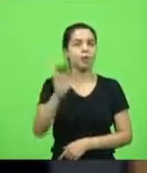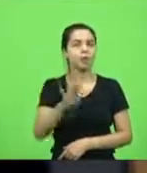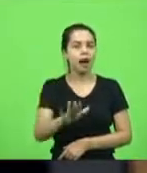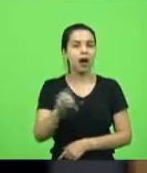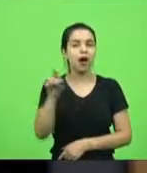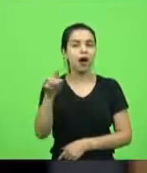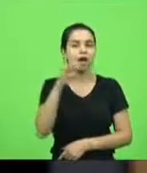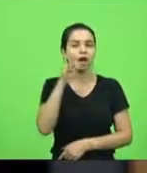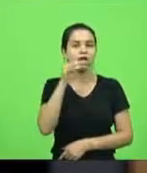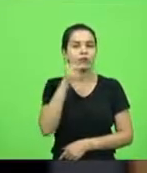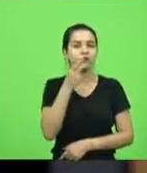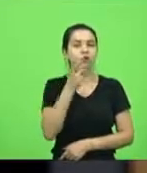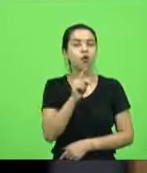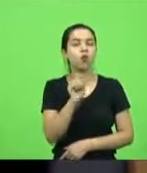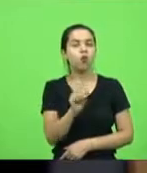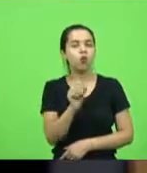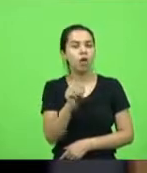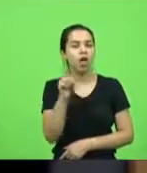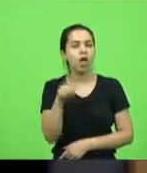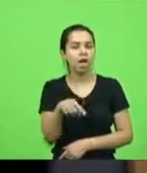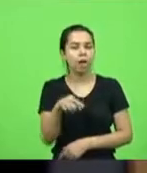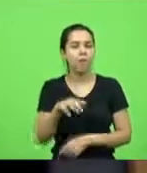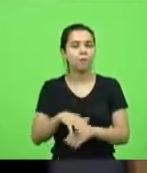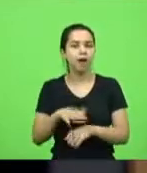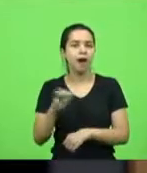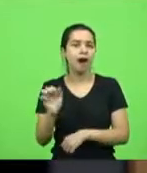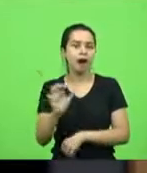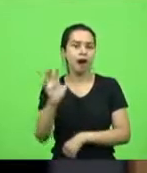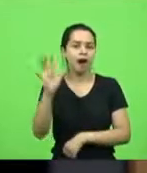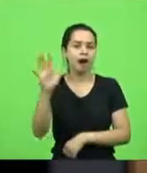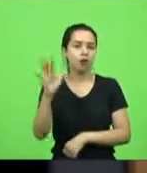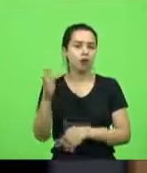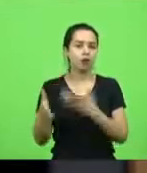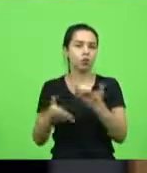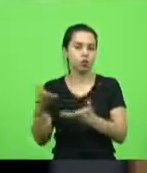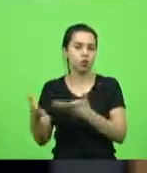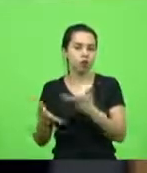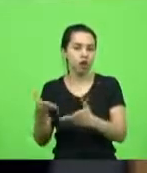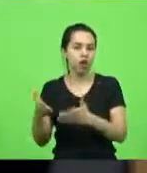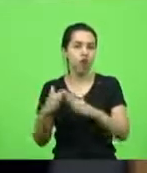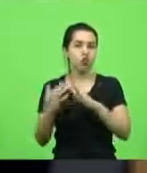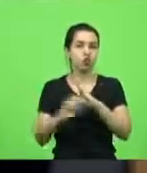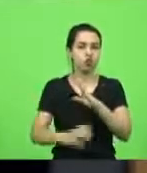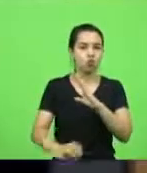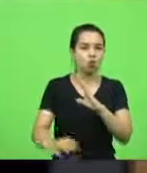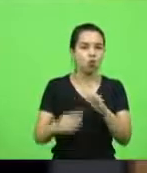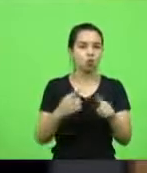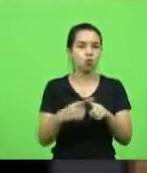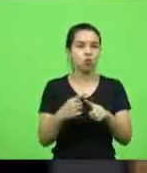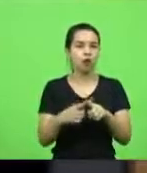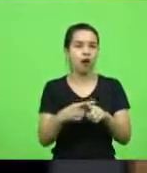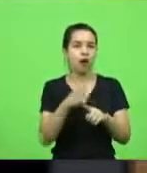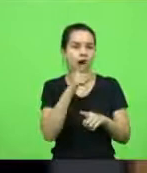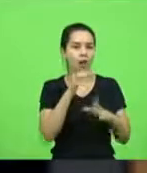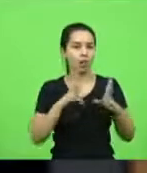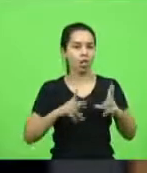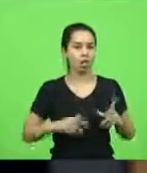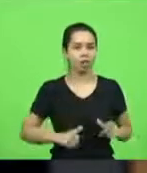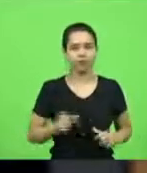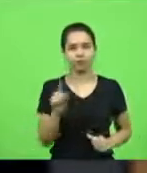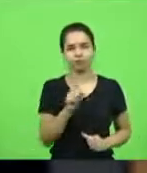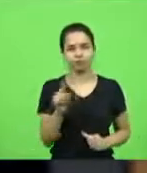desculpa que é mais caro tratar o esgoto do que a água só que a água eu quero aqui frisar e